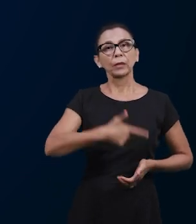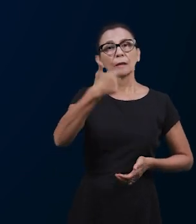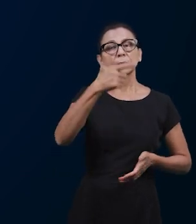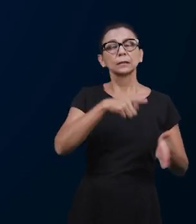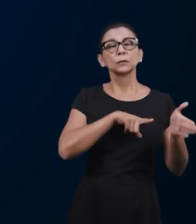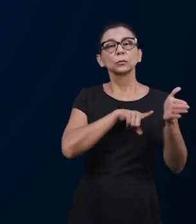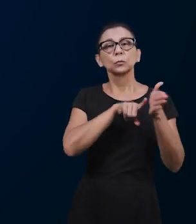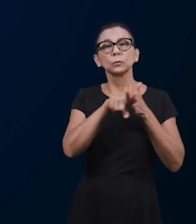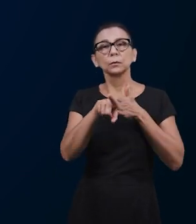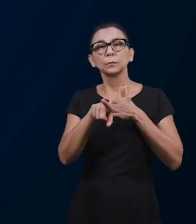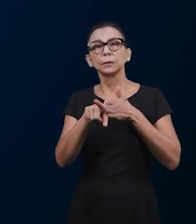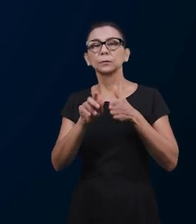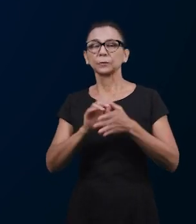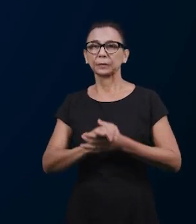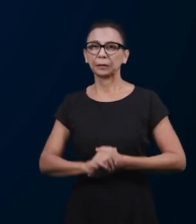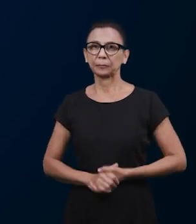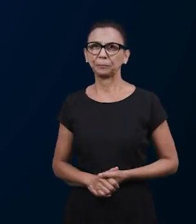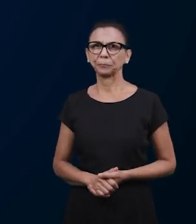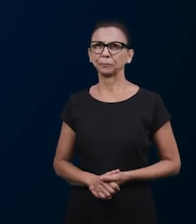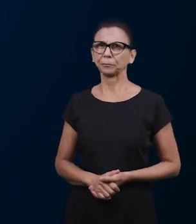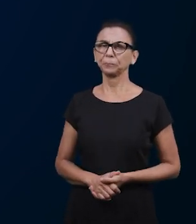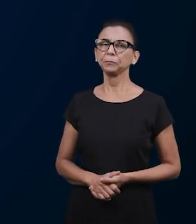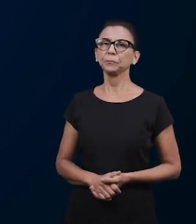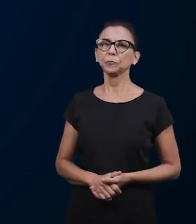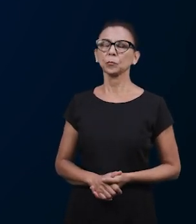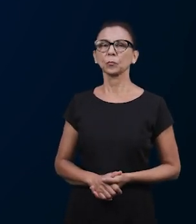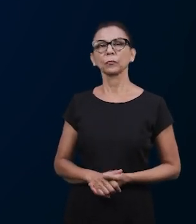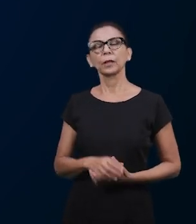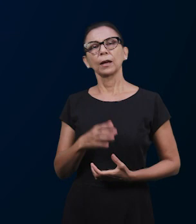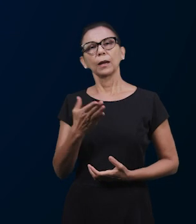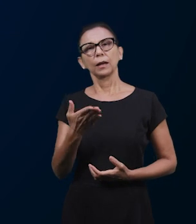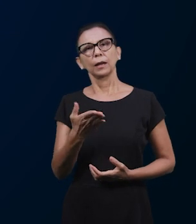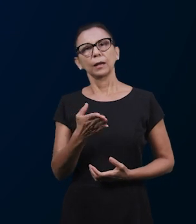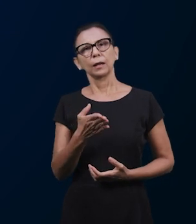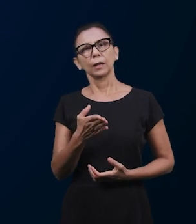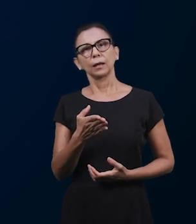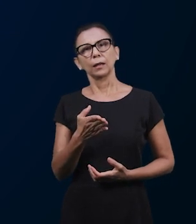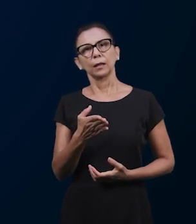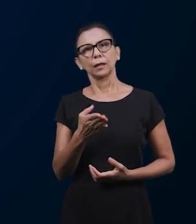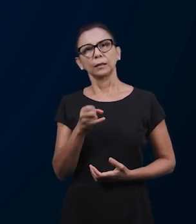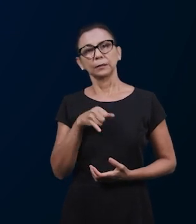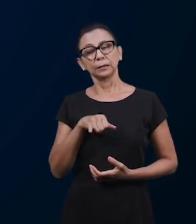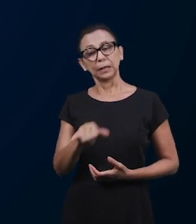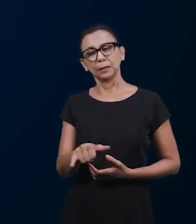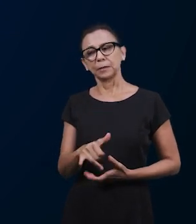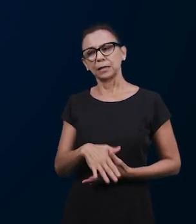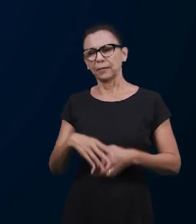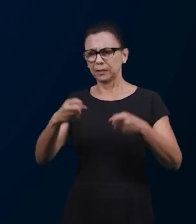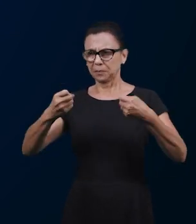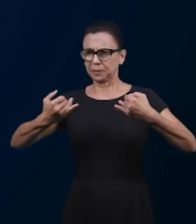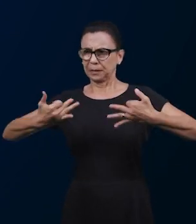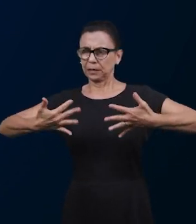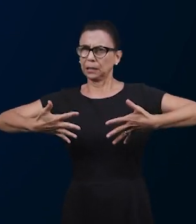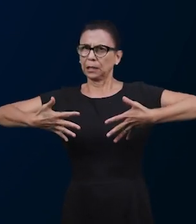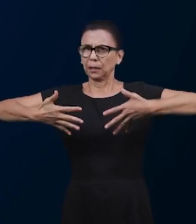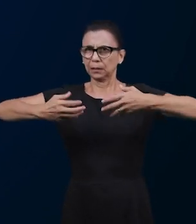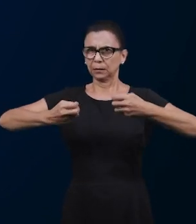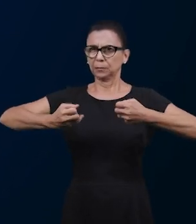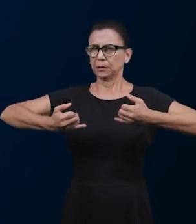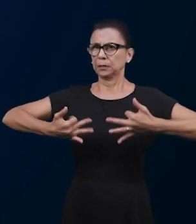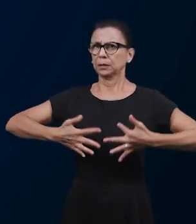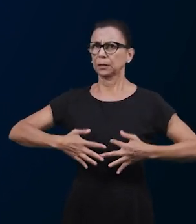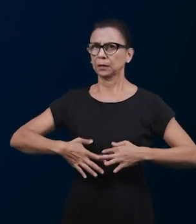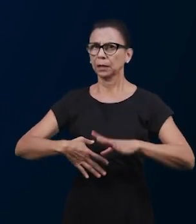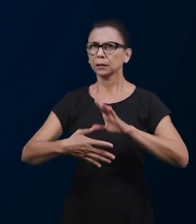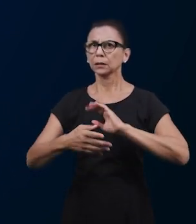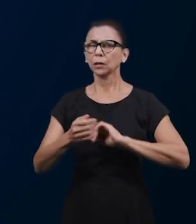já se explica, porque a palavra diz, ele tentava justificar-se, ou seja, seria então uma justificativa a si mesmo, uma